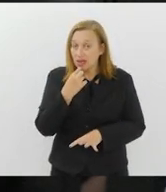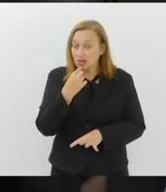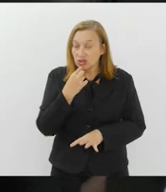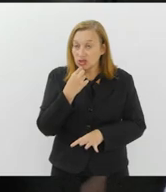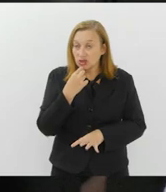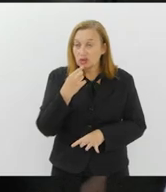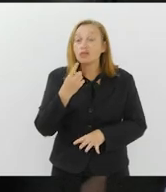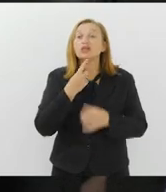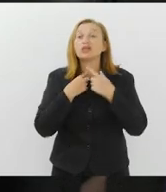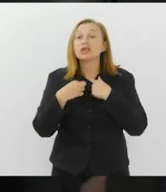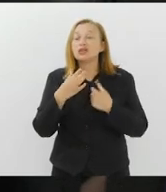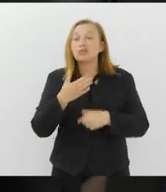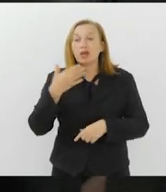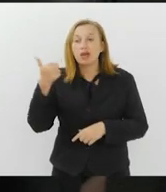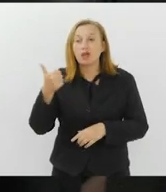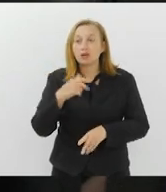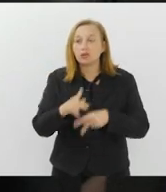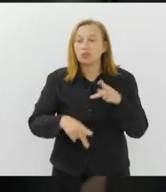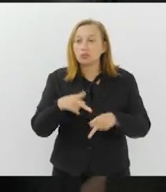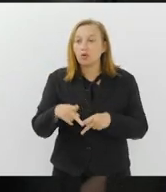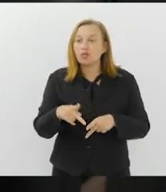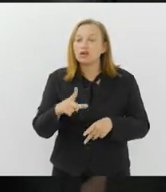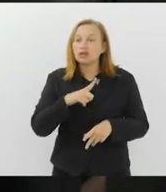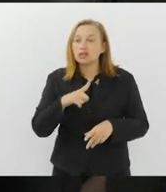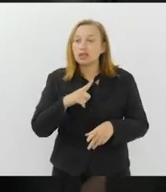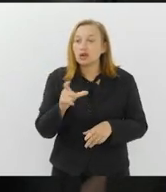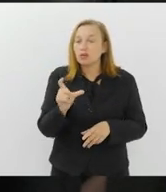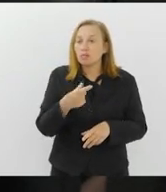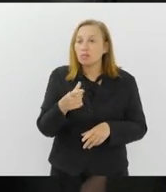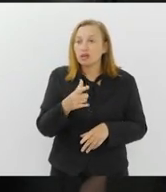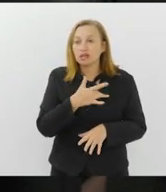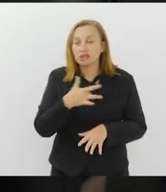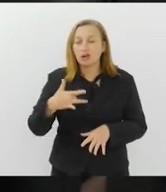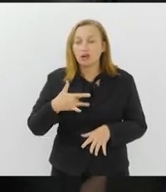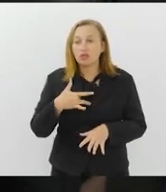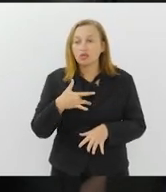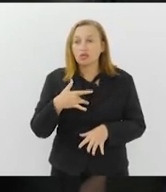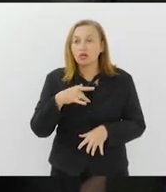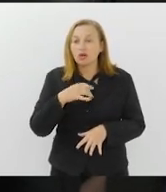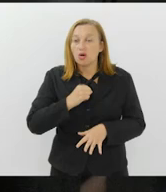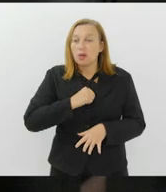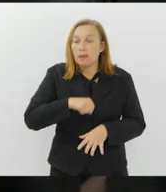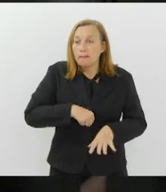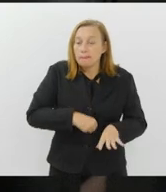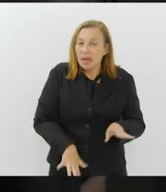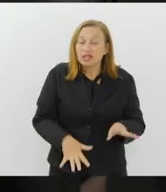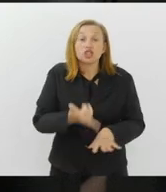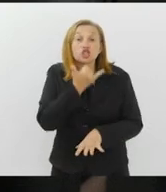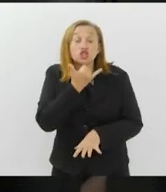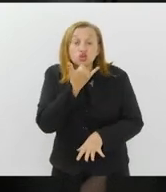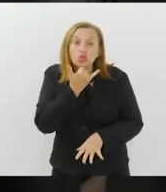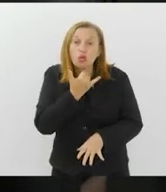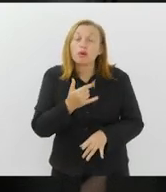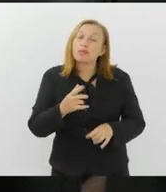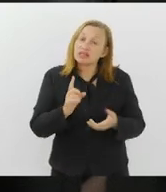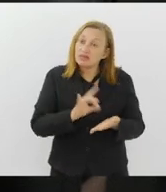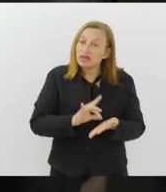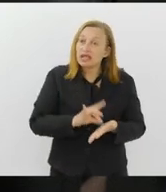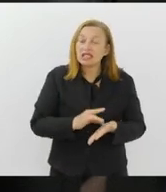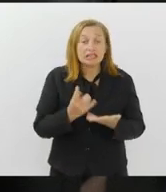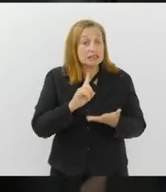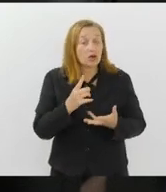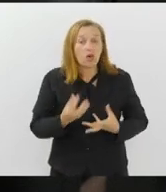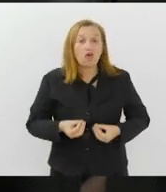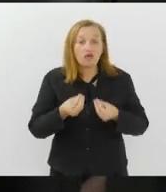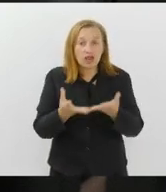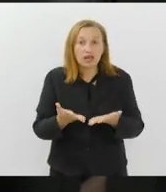desejo da população brasileira é ter uma porcaria de um plano de saúde. Desculpa o termo, porque é porcaria. Porque se não te oferece cobertura, é falacioso.